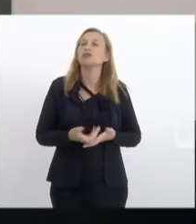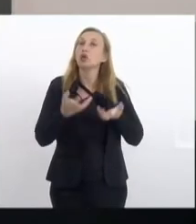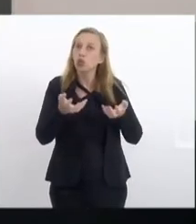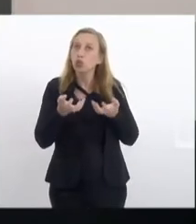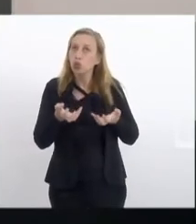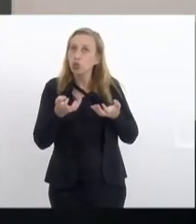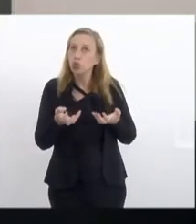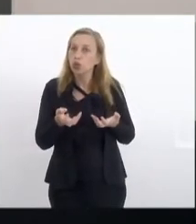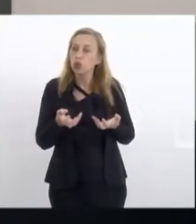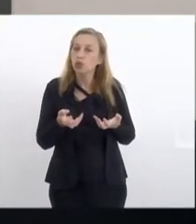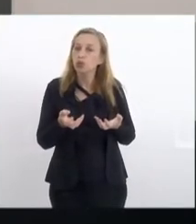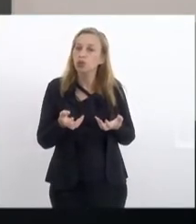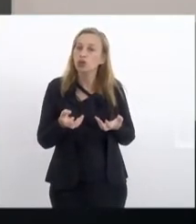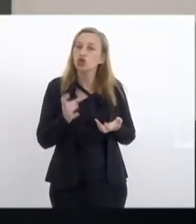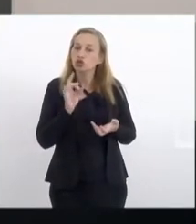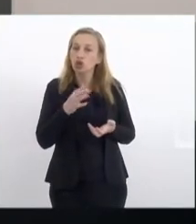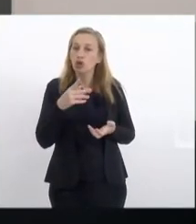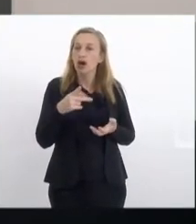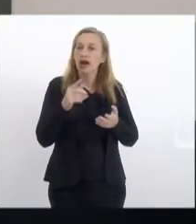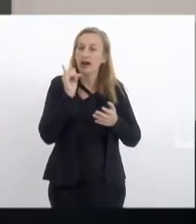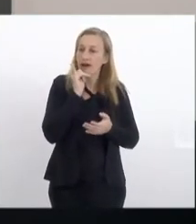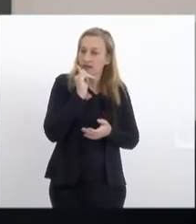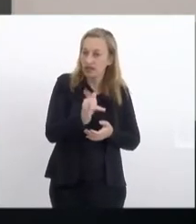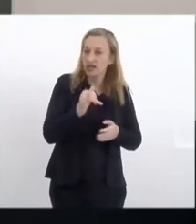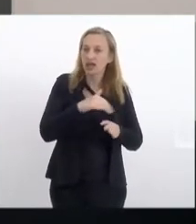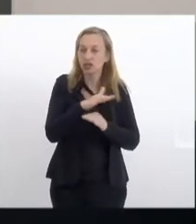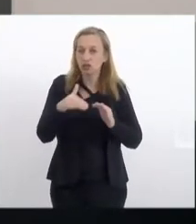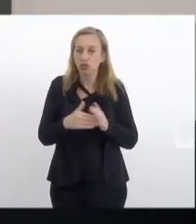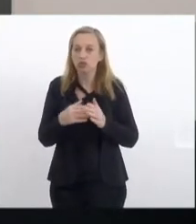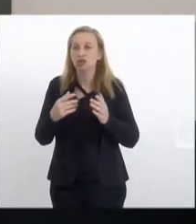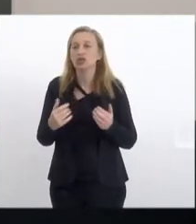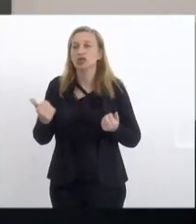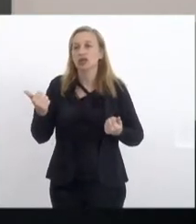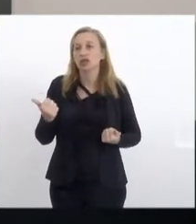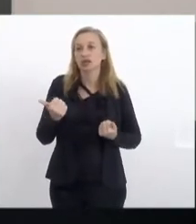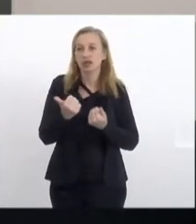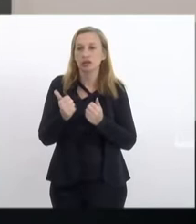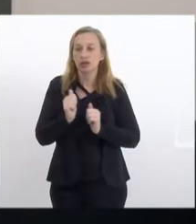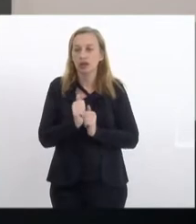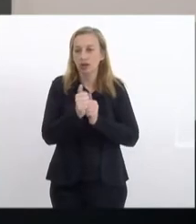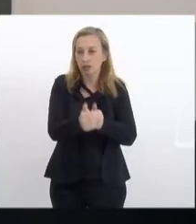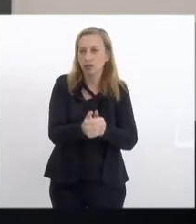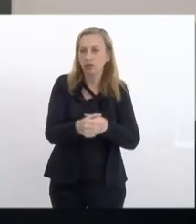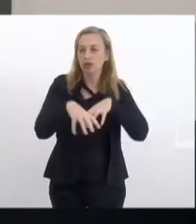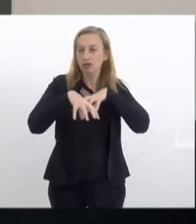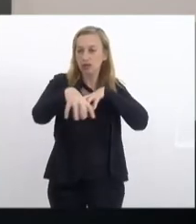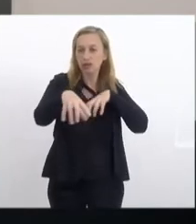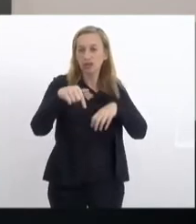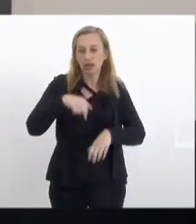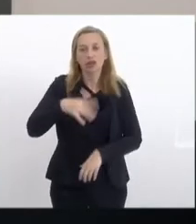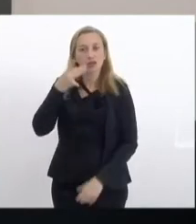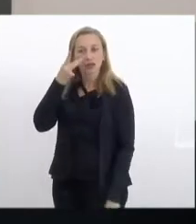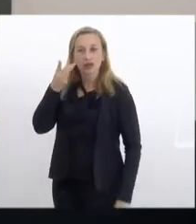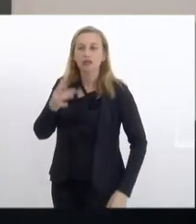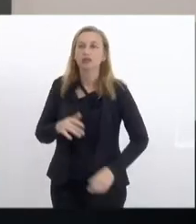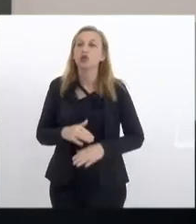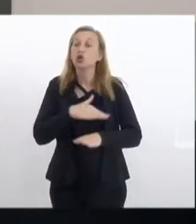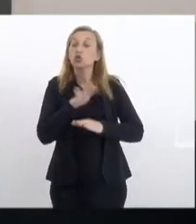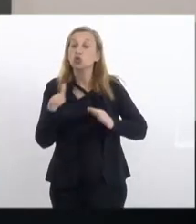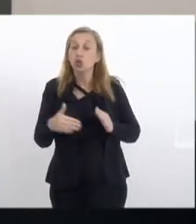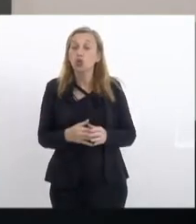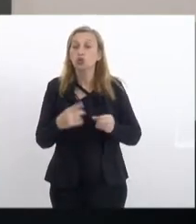quero só avisar a todos que me acompanham, tanto de uma forma híbrida como também aqui presencial, todos